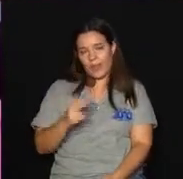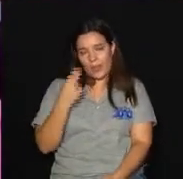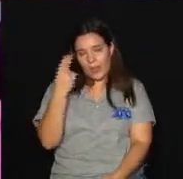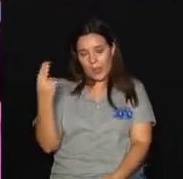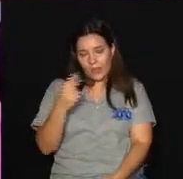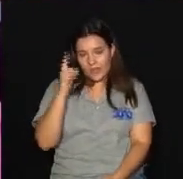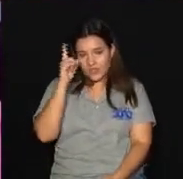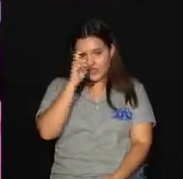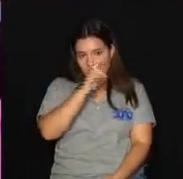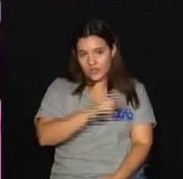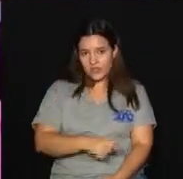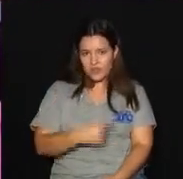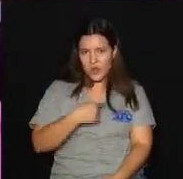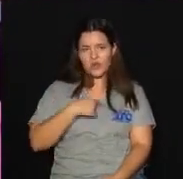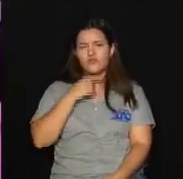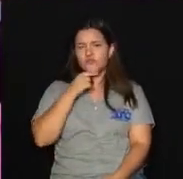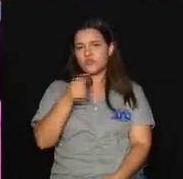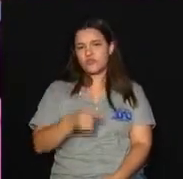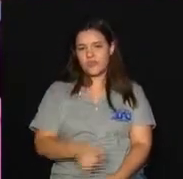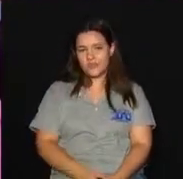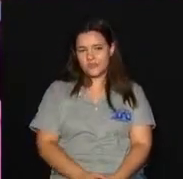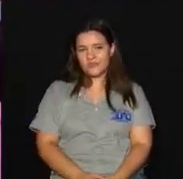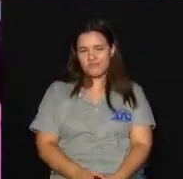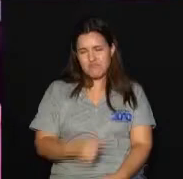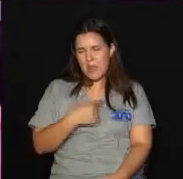é difícil, mas eu duvido.